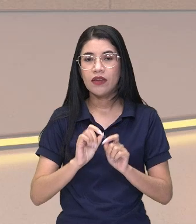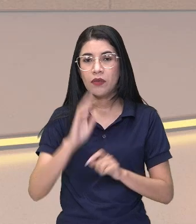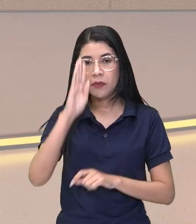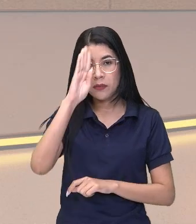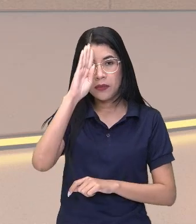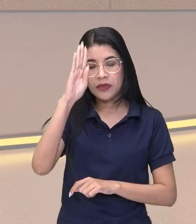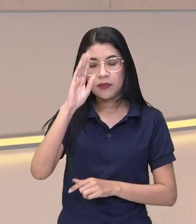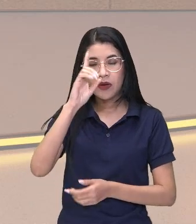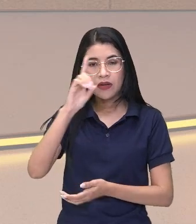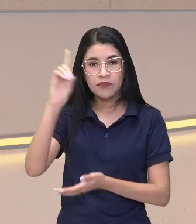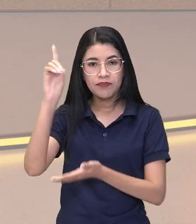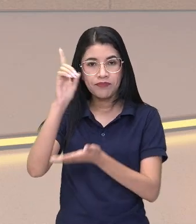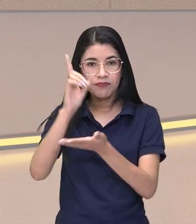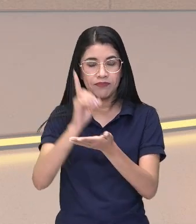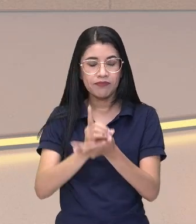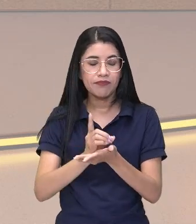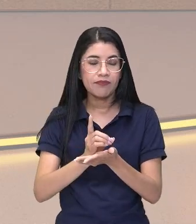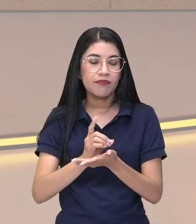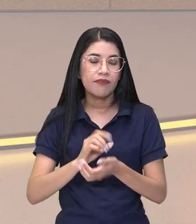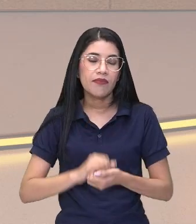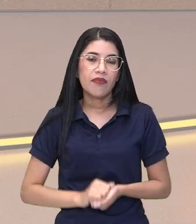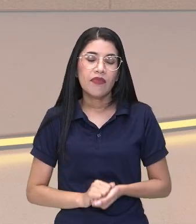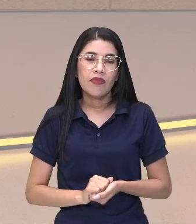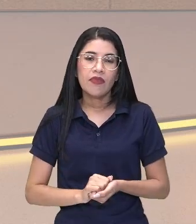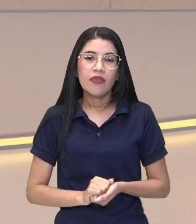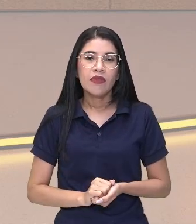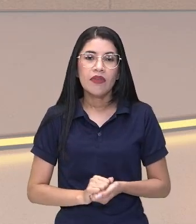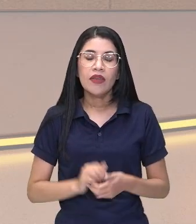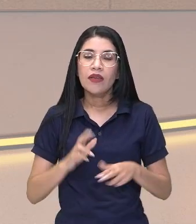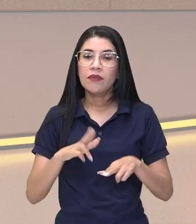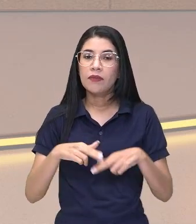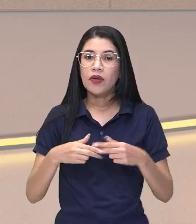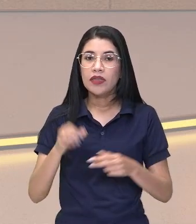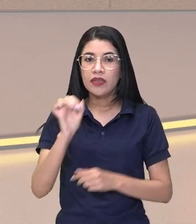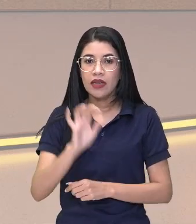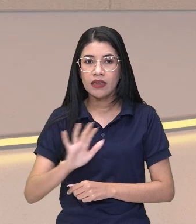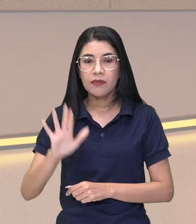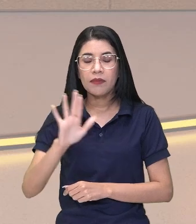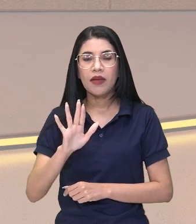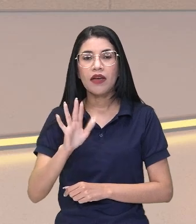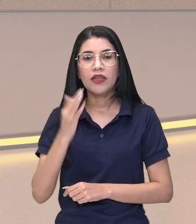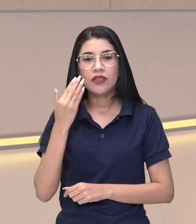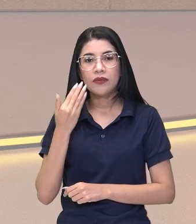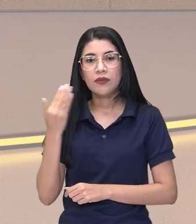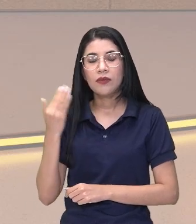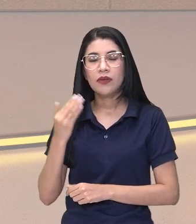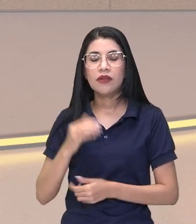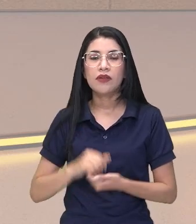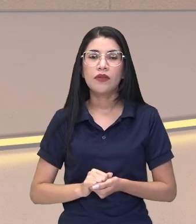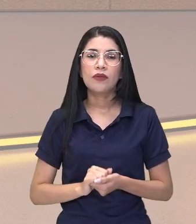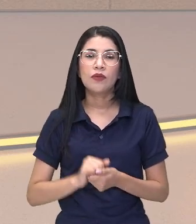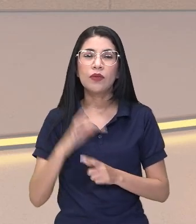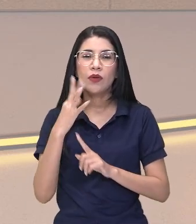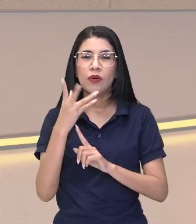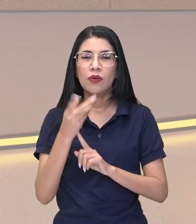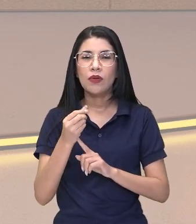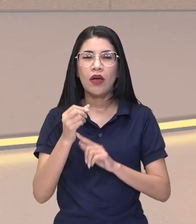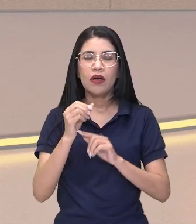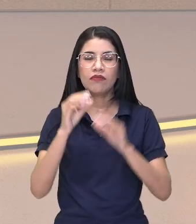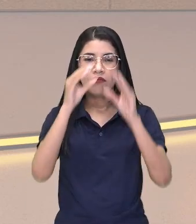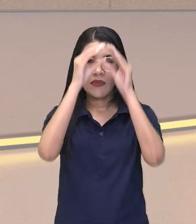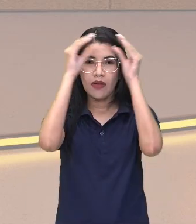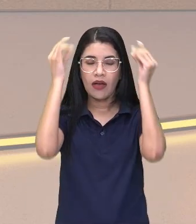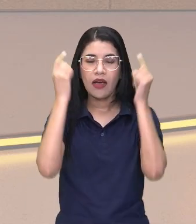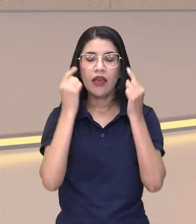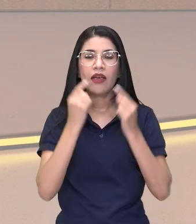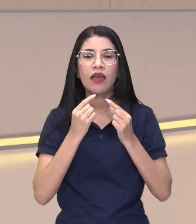do teocentrismo de Deus. Então, exatamente por isso que essa imagem, então, do Leonardo da Vinci, ela cai muito em